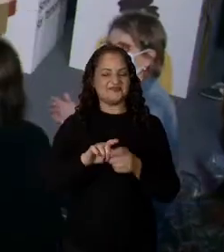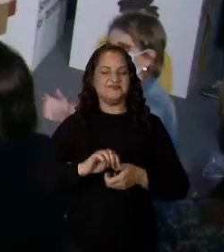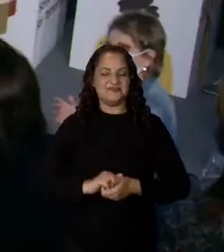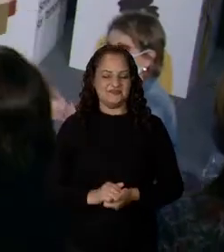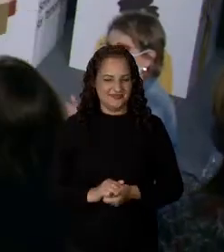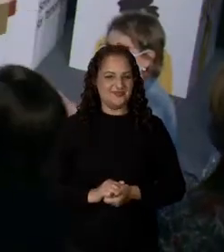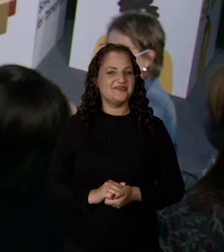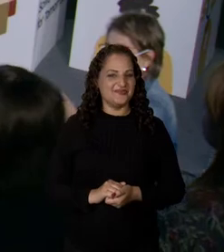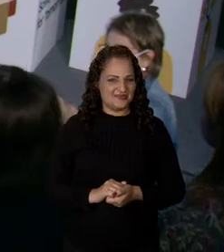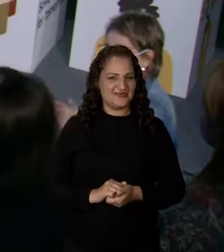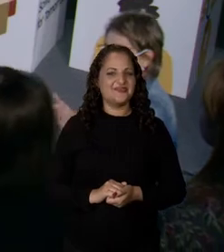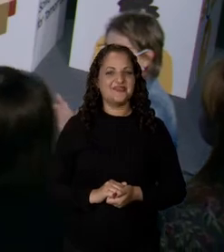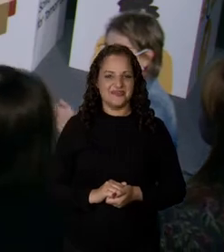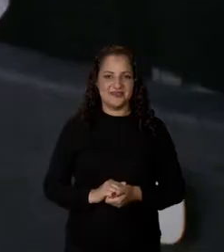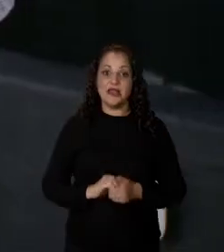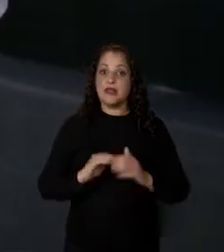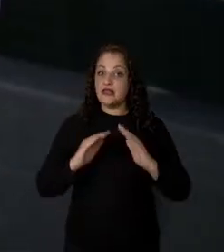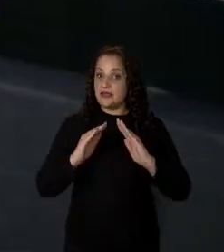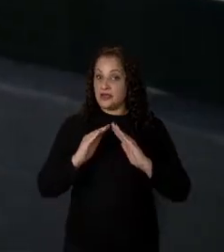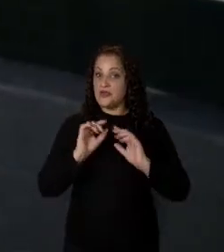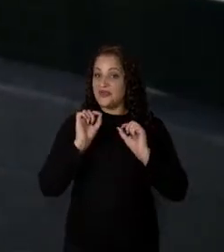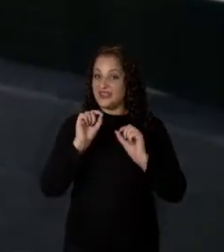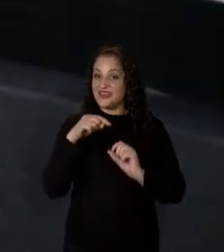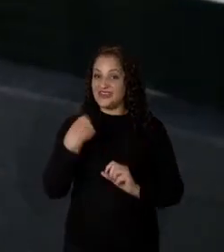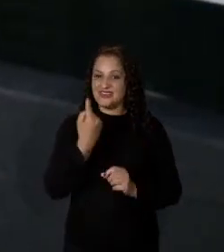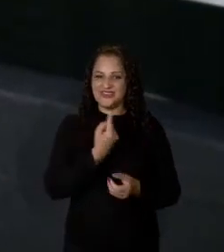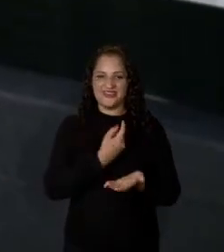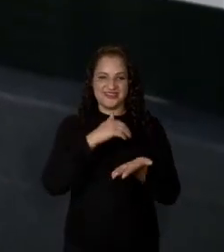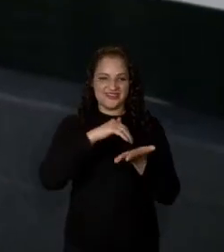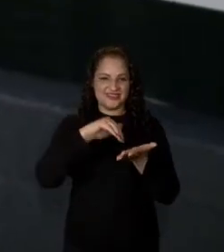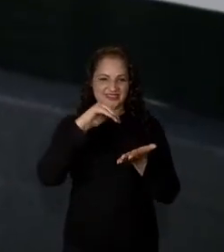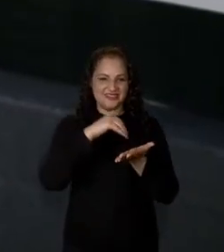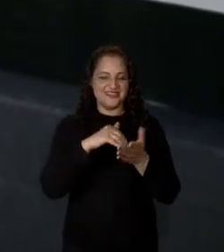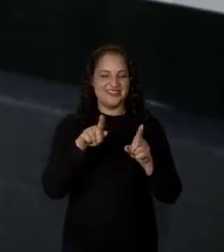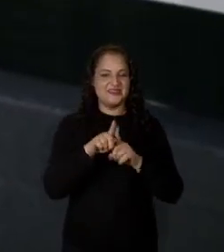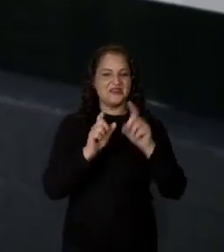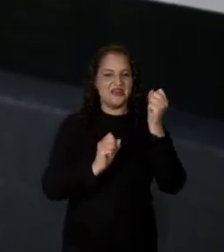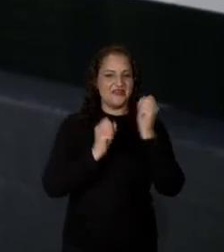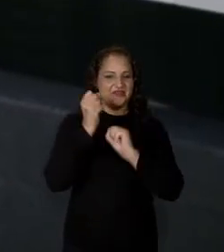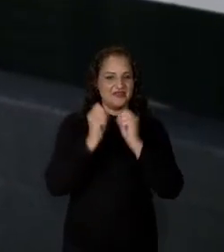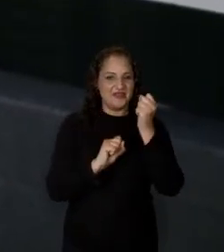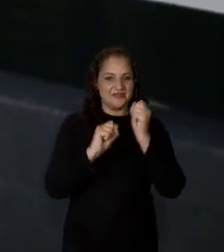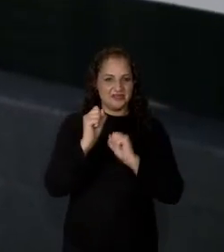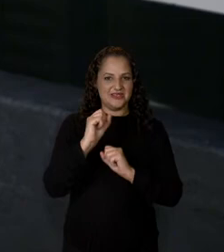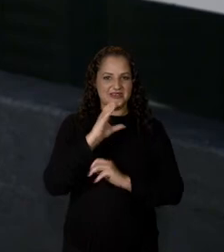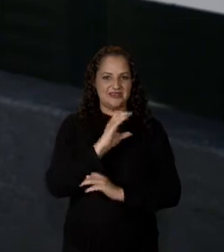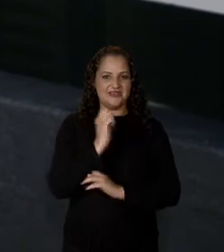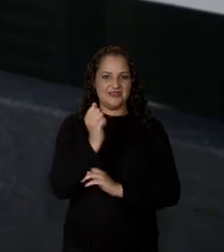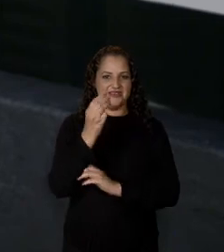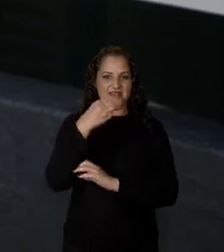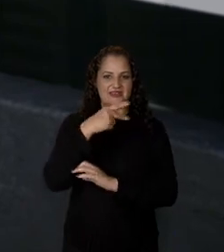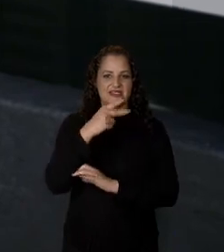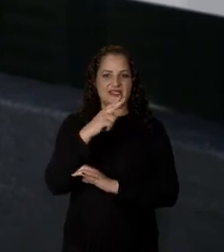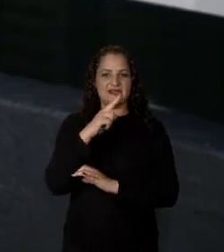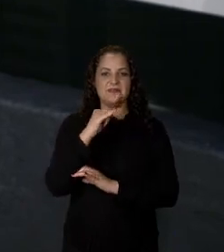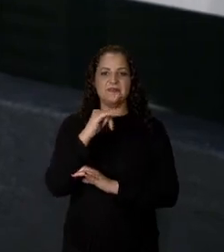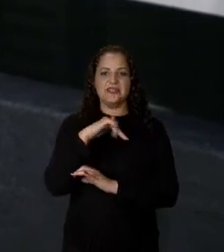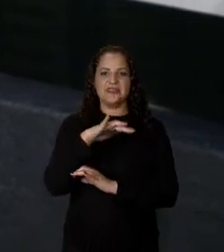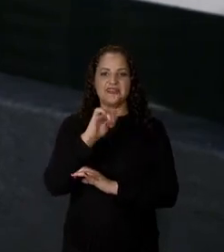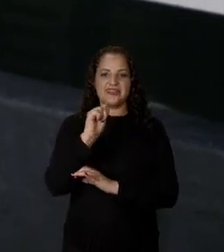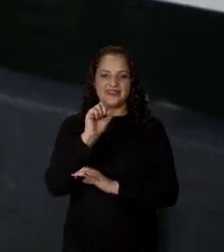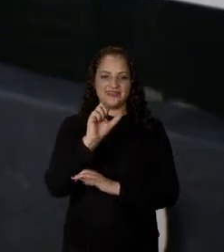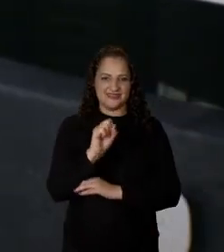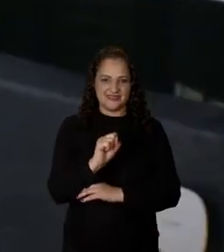a casa do nosso escritório e é a casa da nossa fábrica de Campinas, também muito importante nessa estratégia da Samsung no